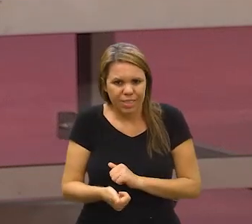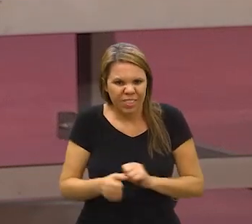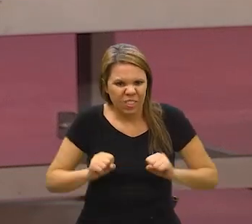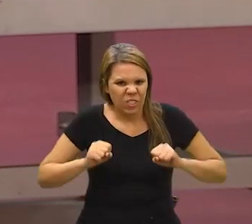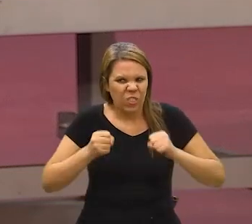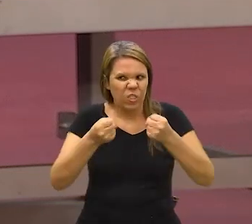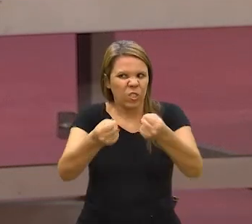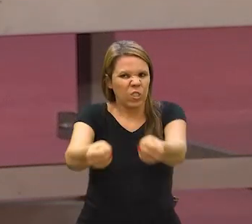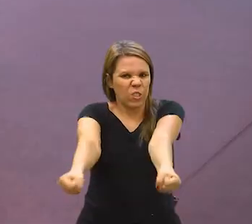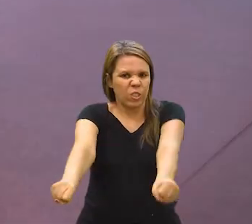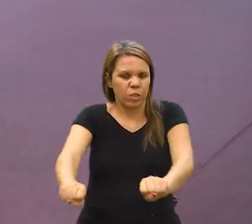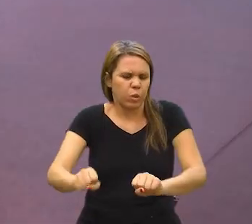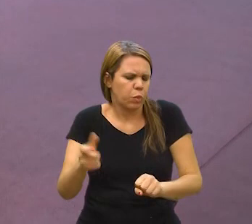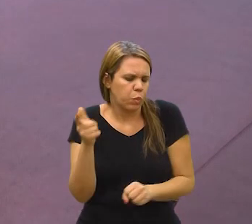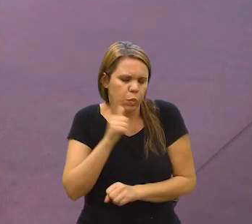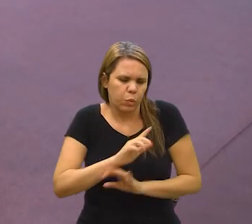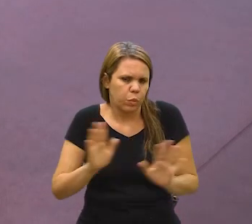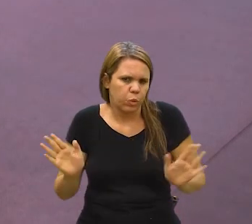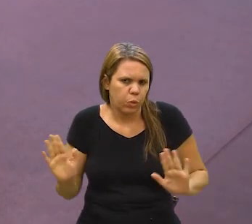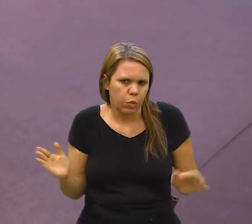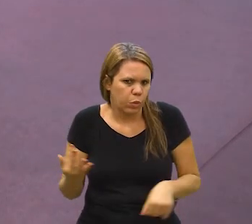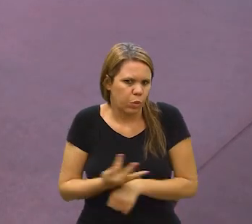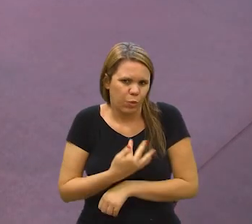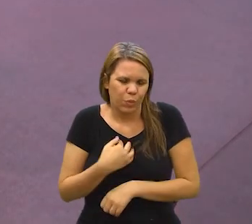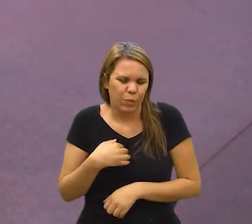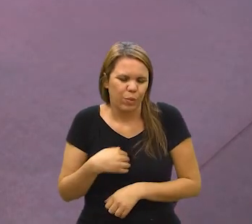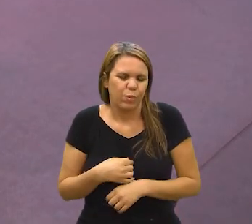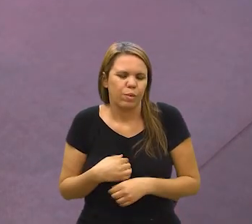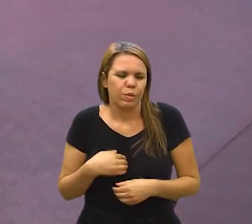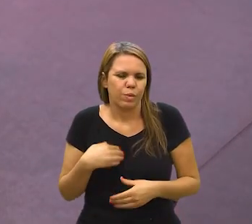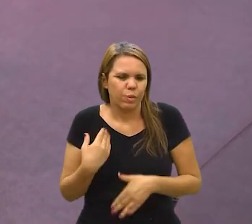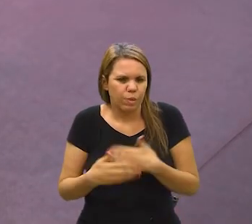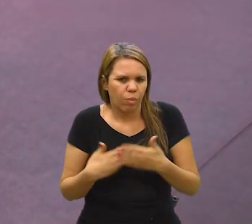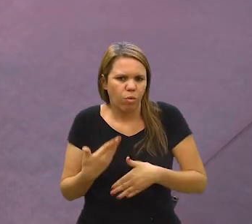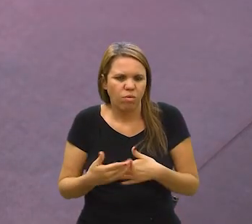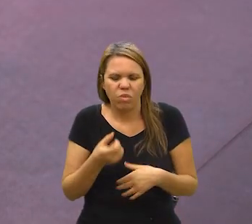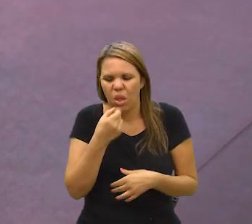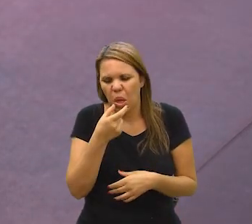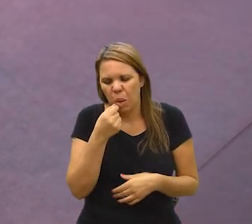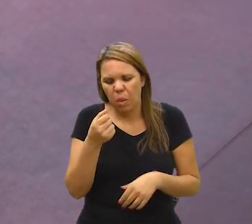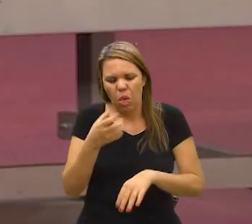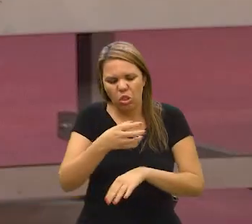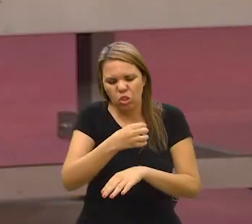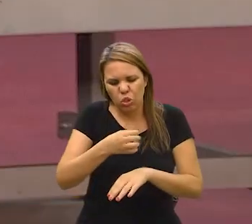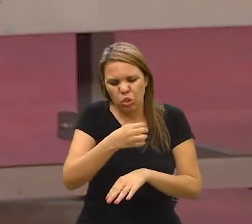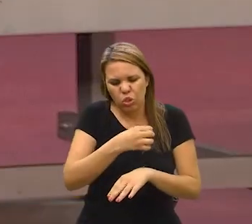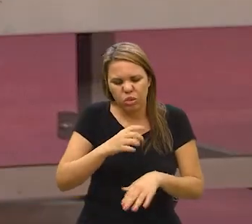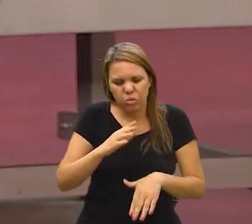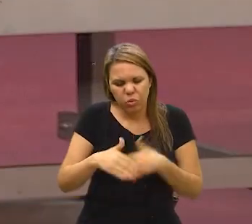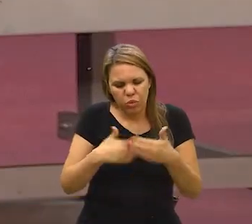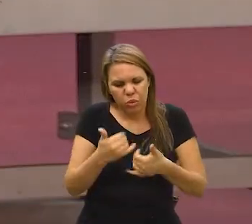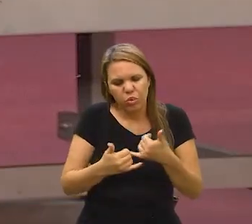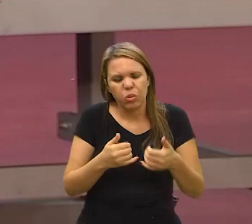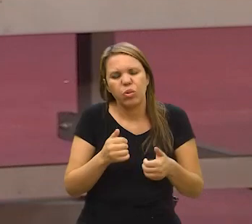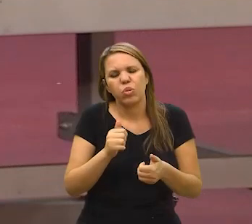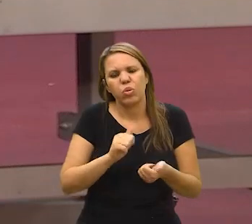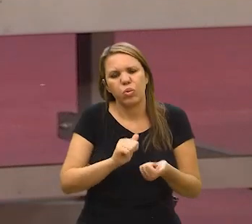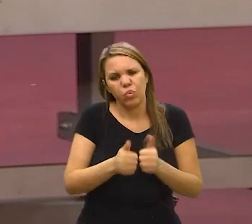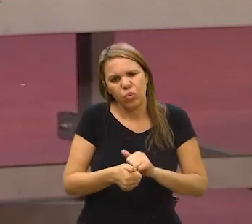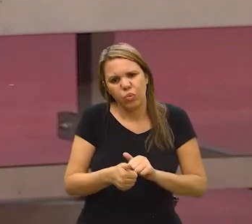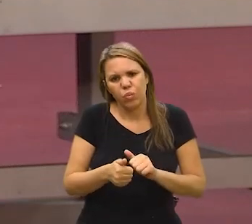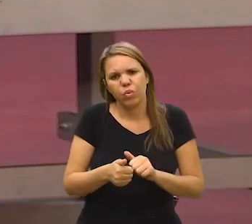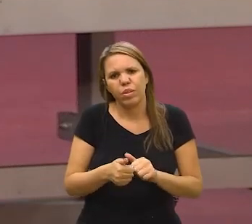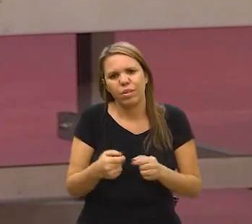muito ofensivamente, e eu não conseguia, não estava conseguindo. Passei lá um remedinho, fui jogando, fui dando